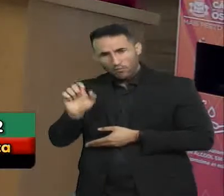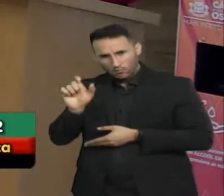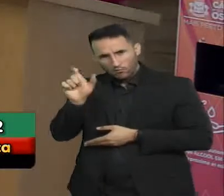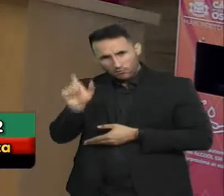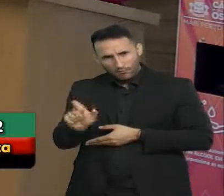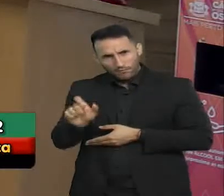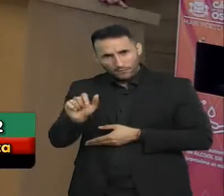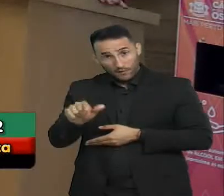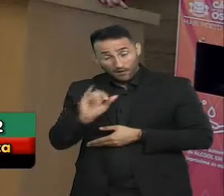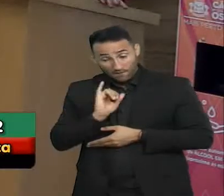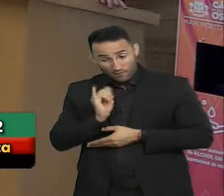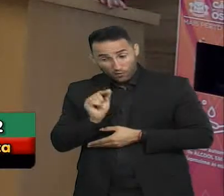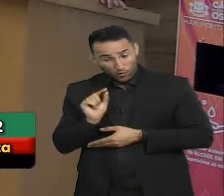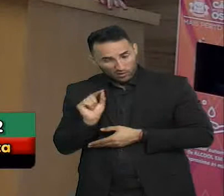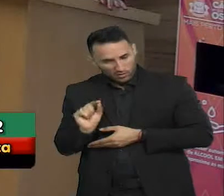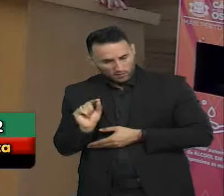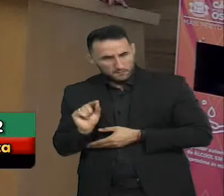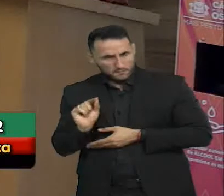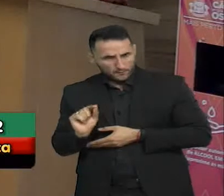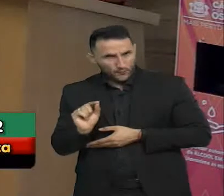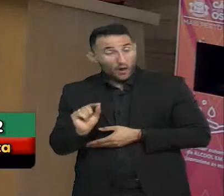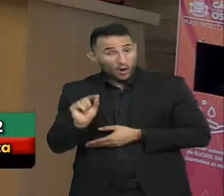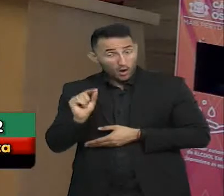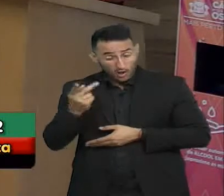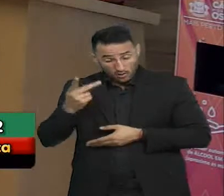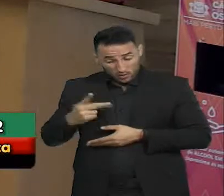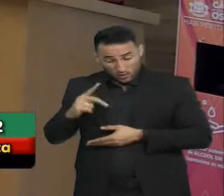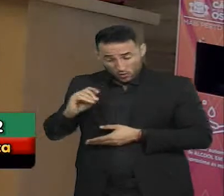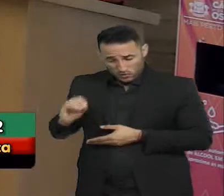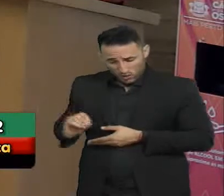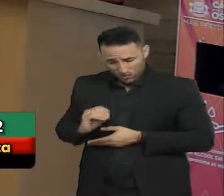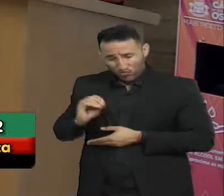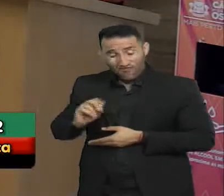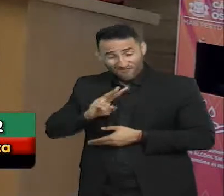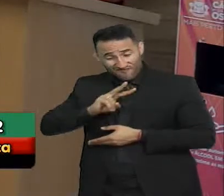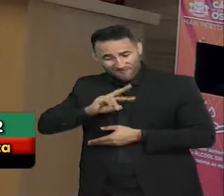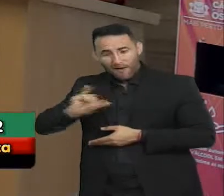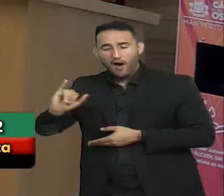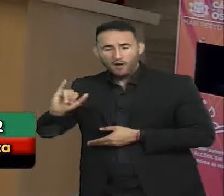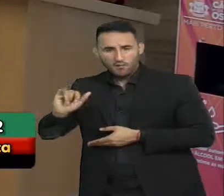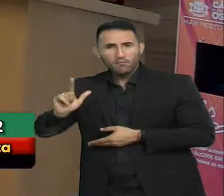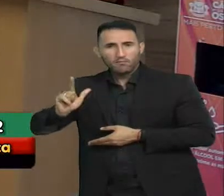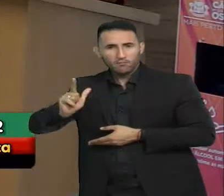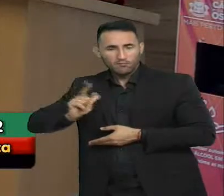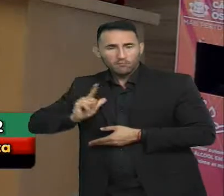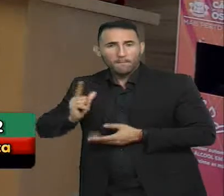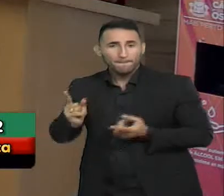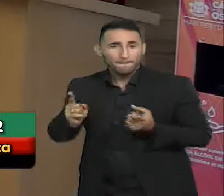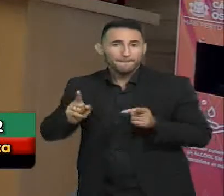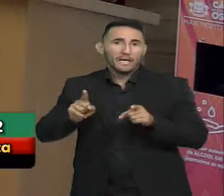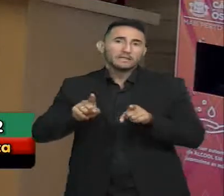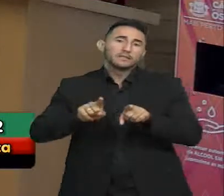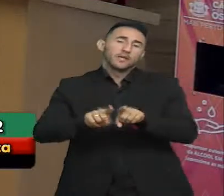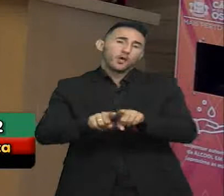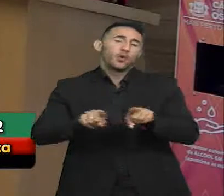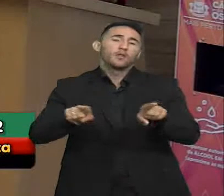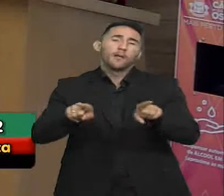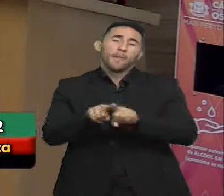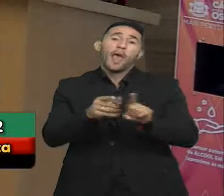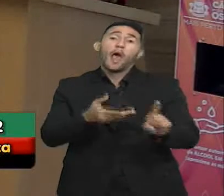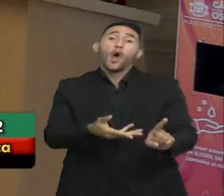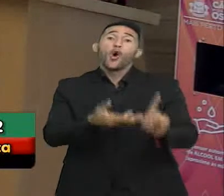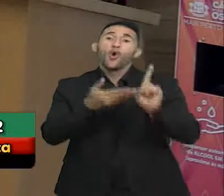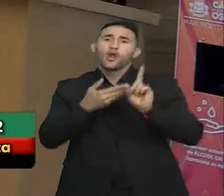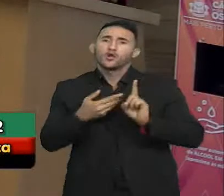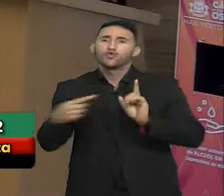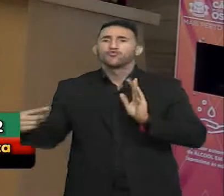a informação de que Osasco será um parceiro e acolhedor de denúncia